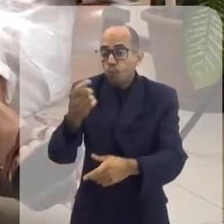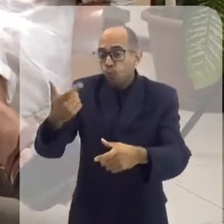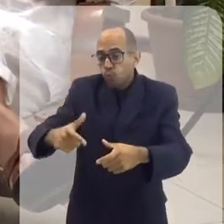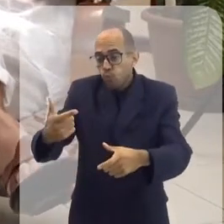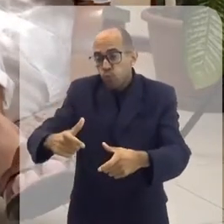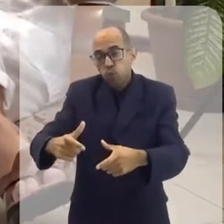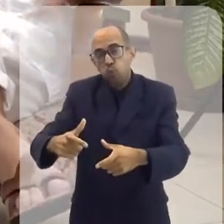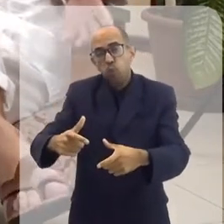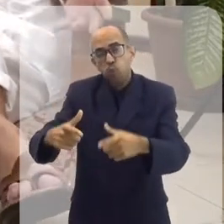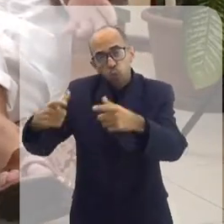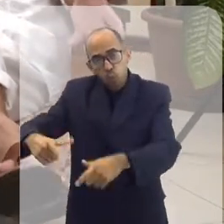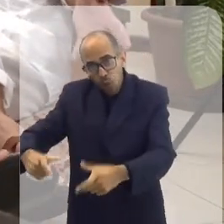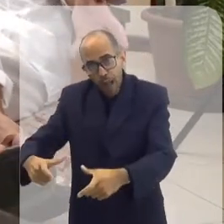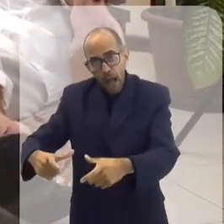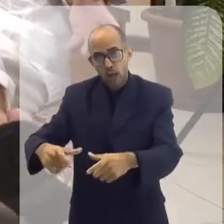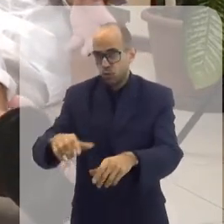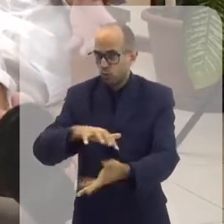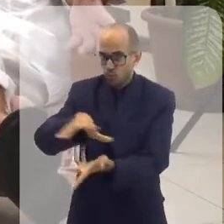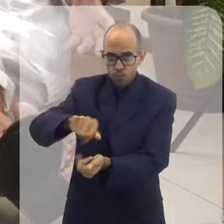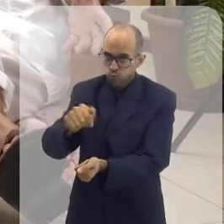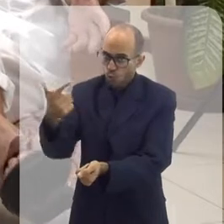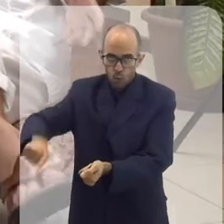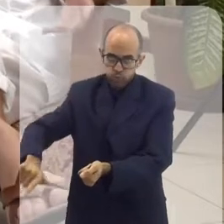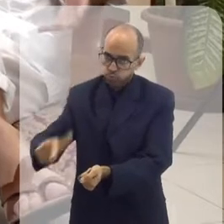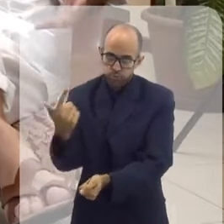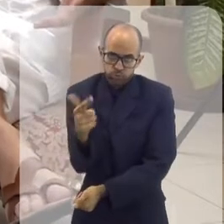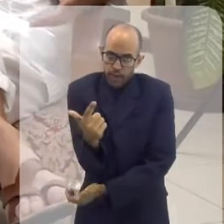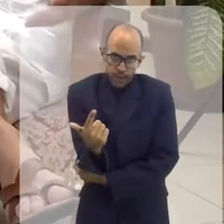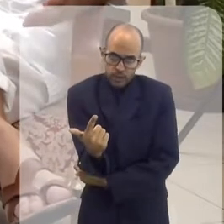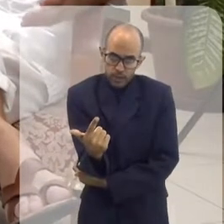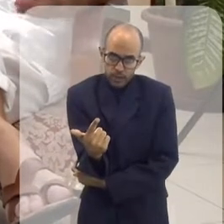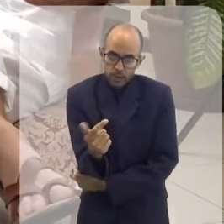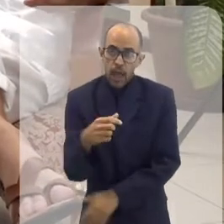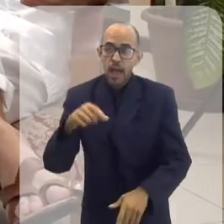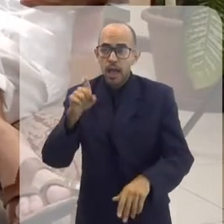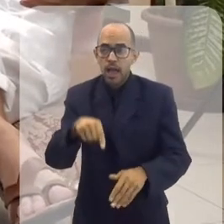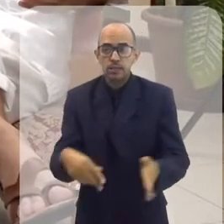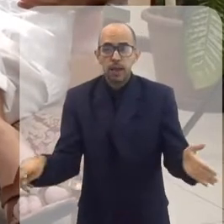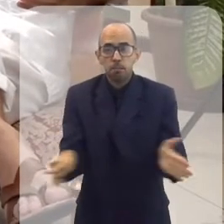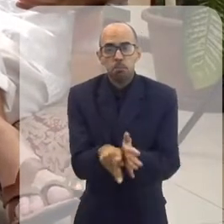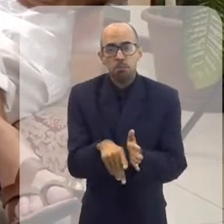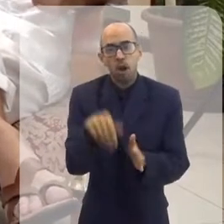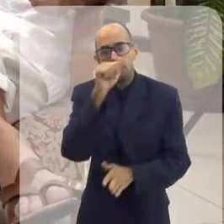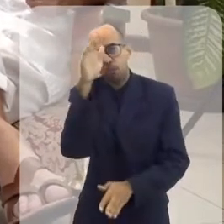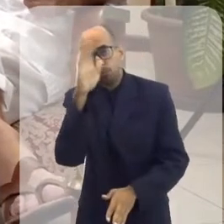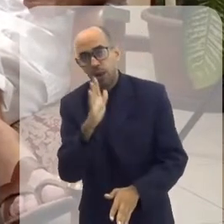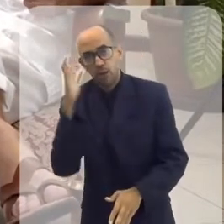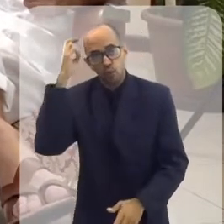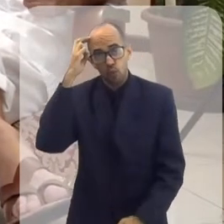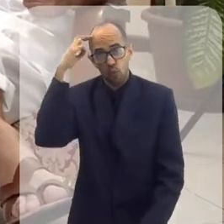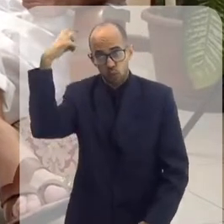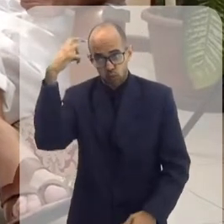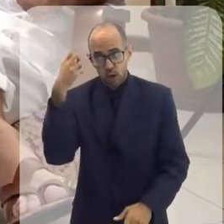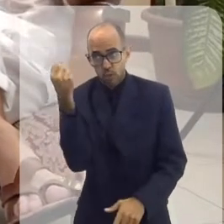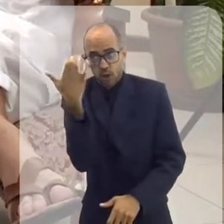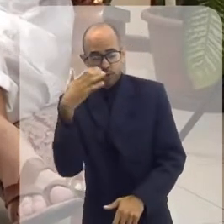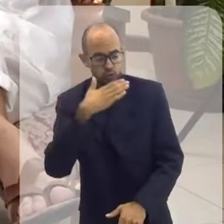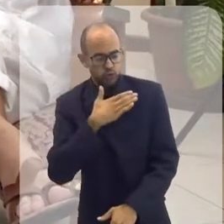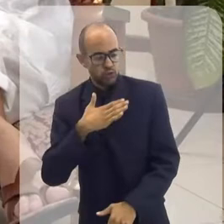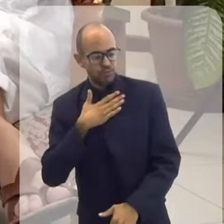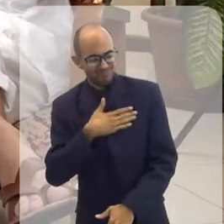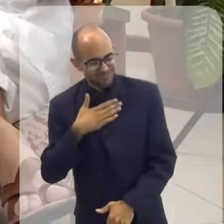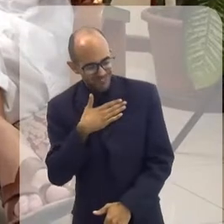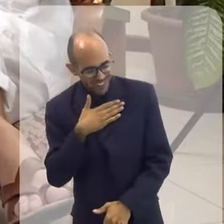a Matriz do Candomblé já é brasileira quando a gente tem a satisfação de conhecer casa de Candomblé